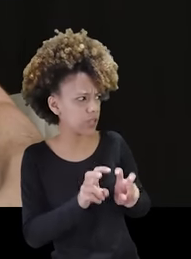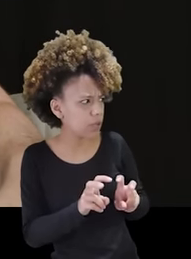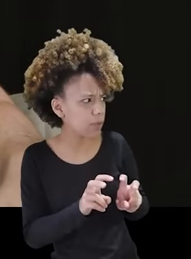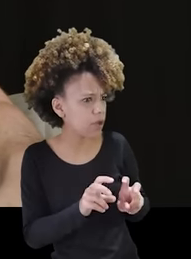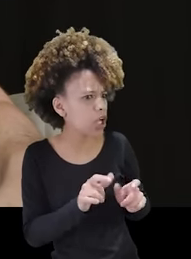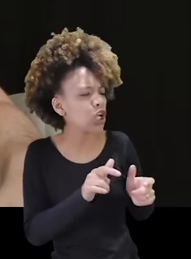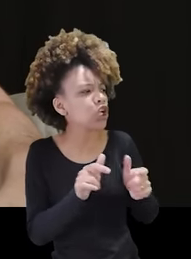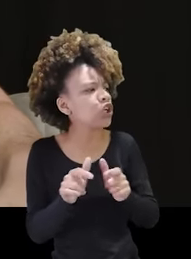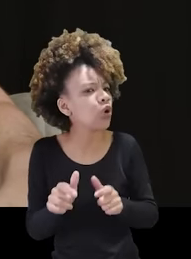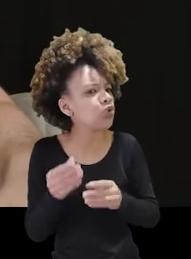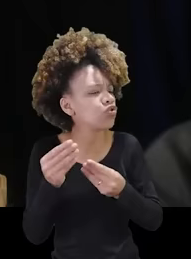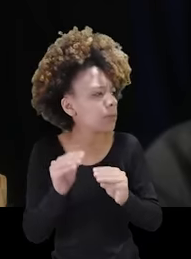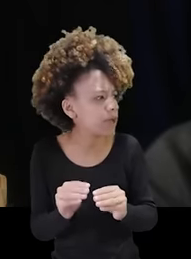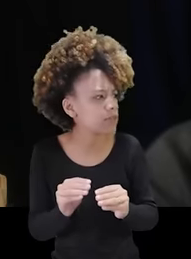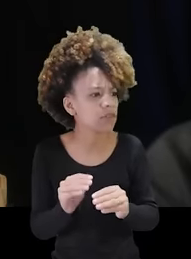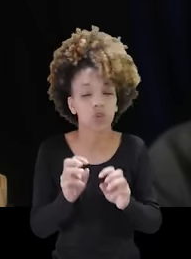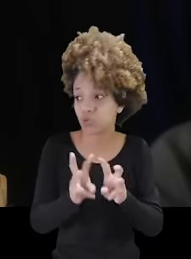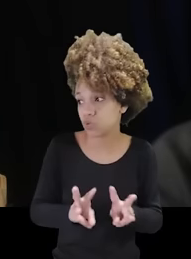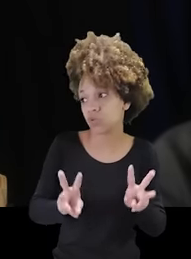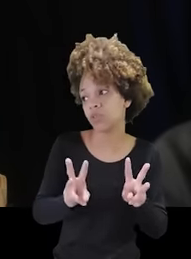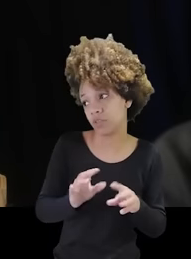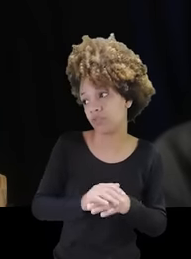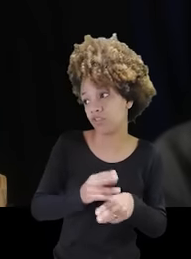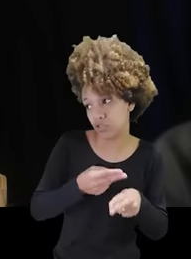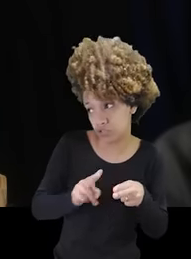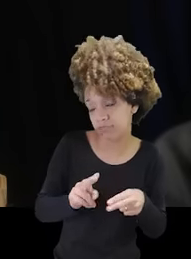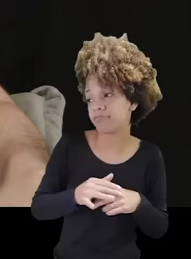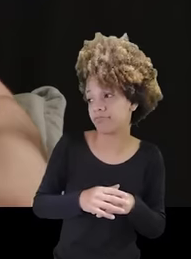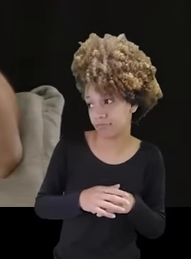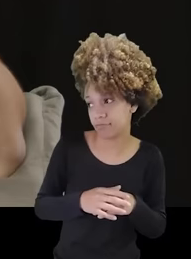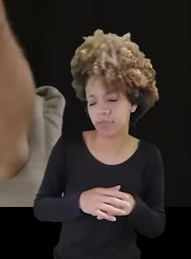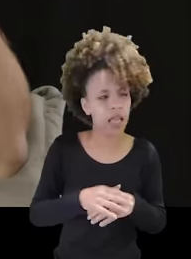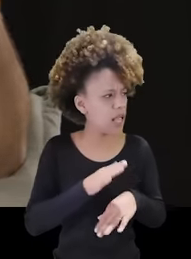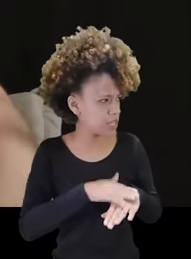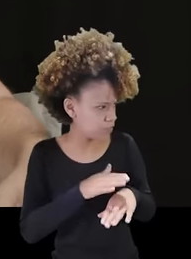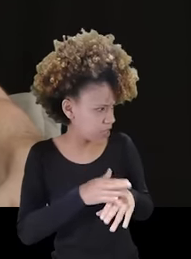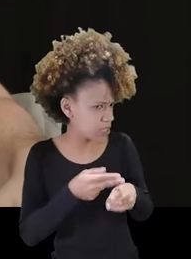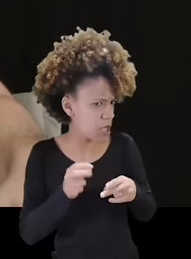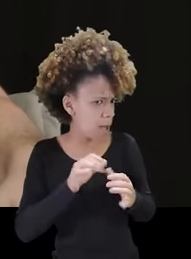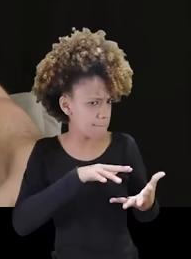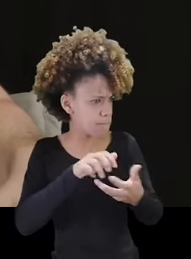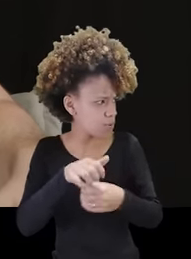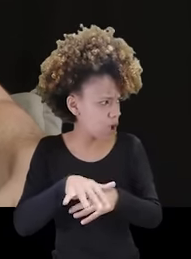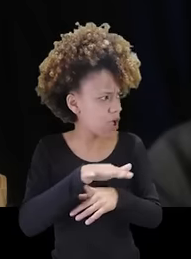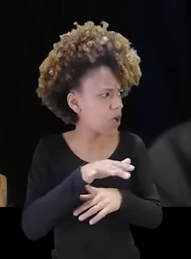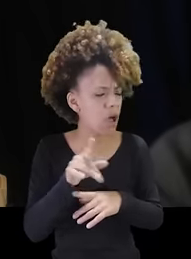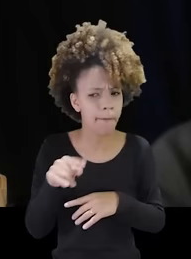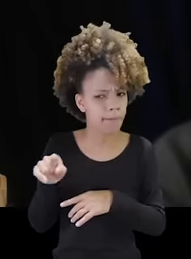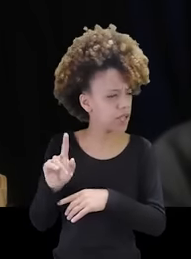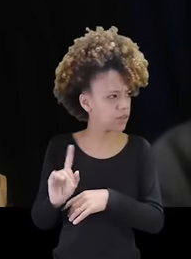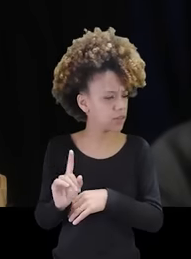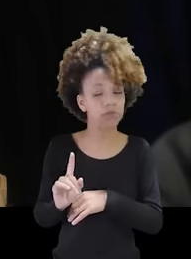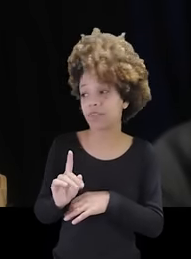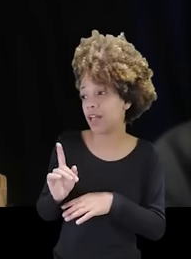e onde passa essas coisas aí passa no site do legais de pornografia quer dizer eles fazem pornografia para o resto do mundo para eles não é